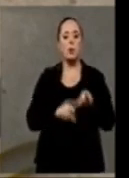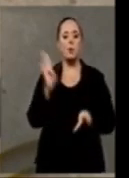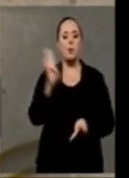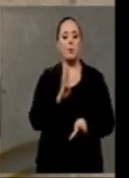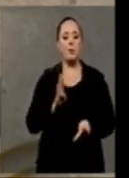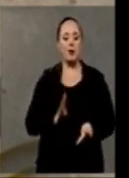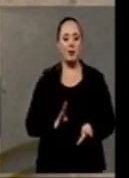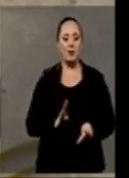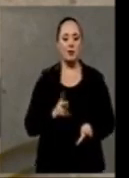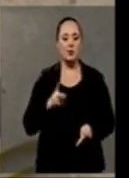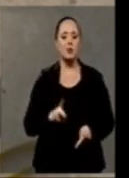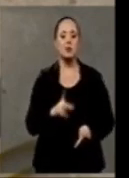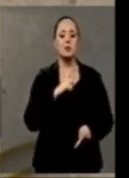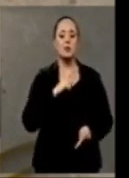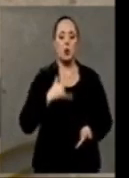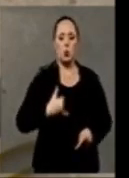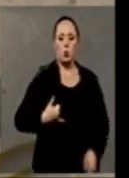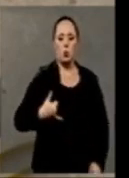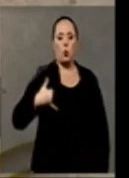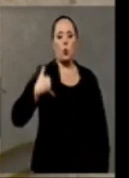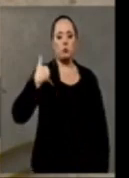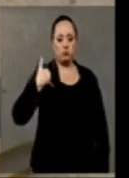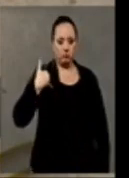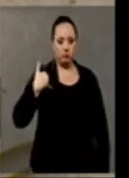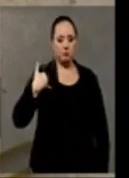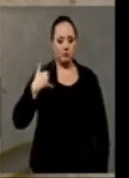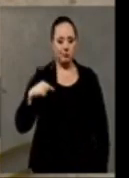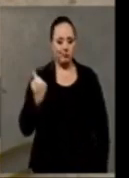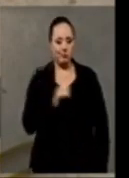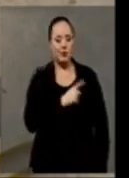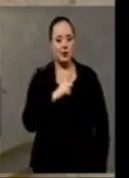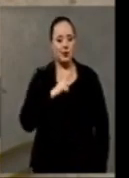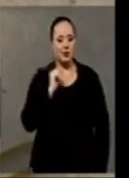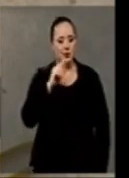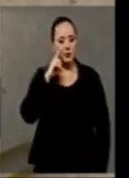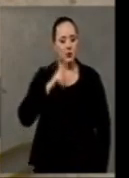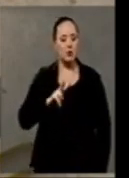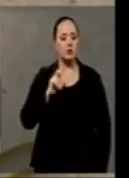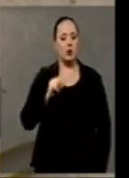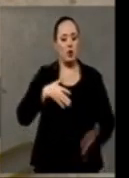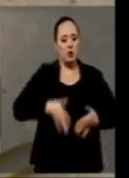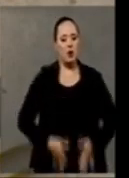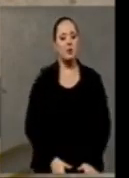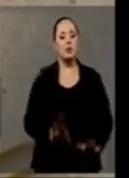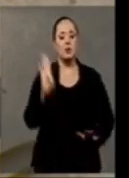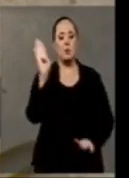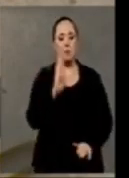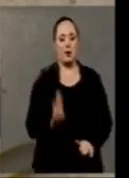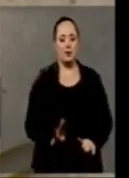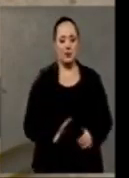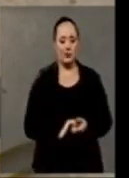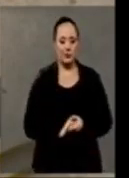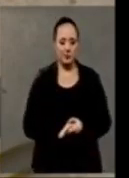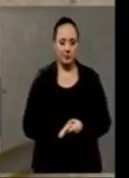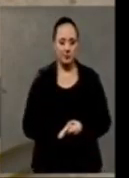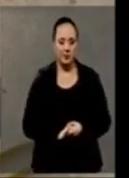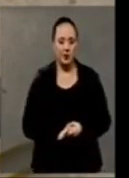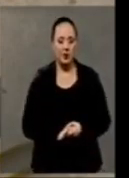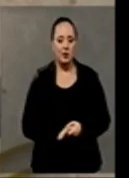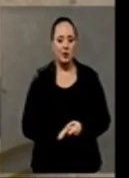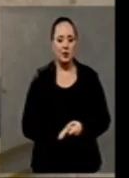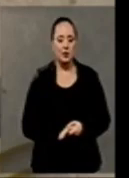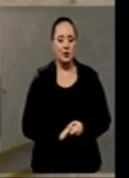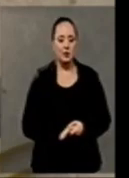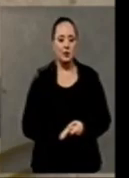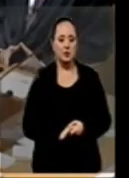cada vez mais o orgulho que todos nós temos em haver nascido neste país sem descuidar